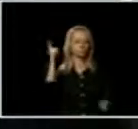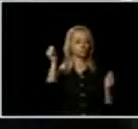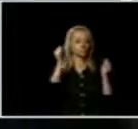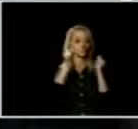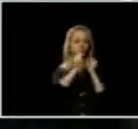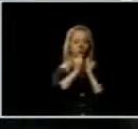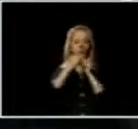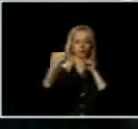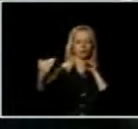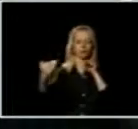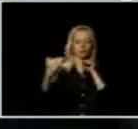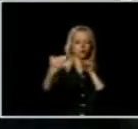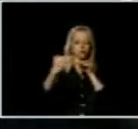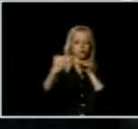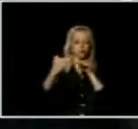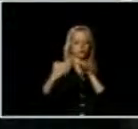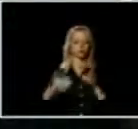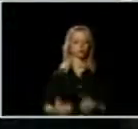Isso